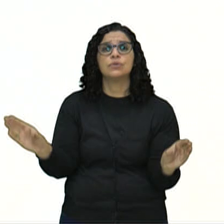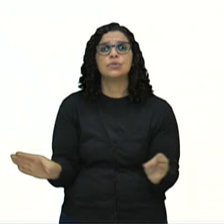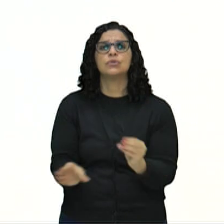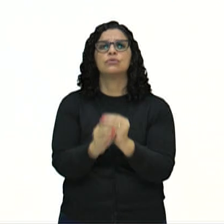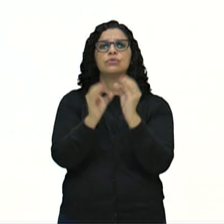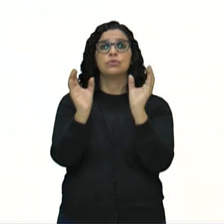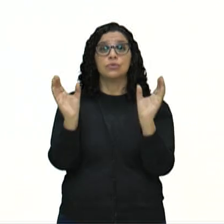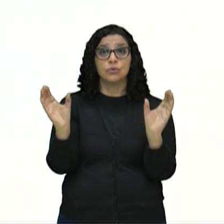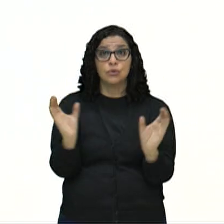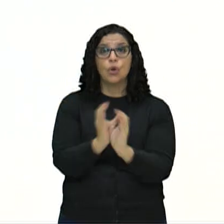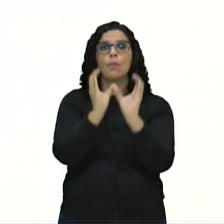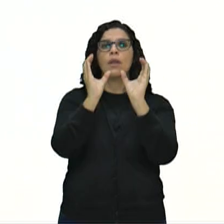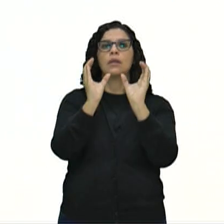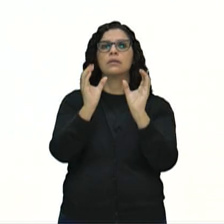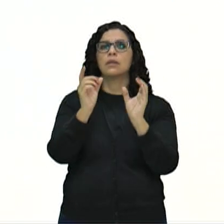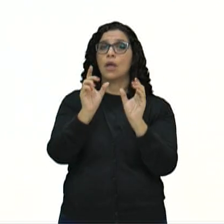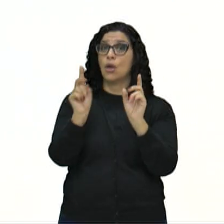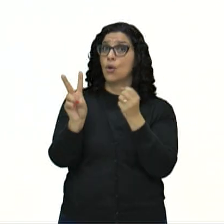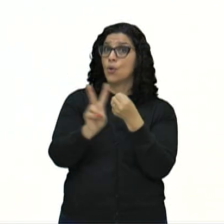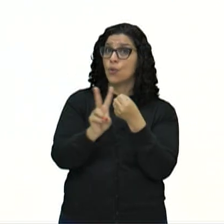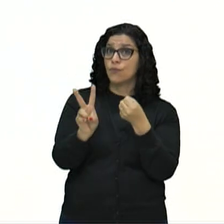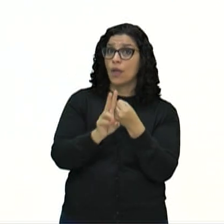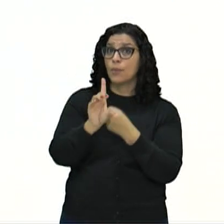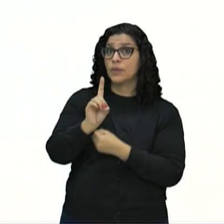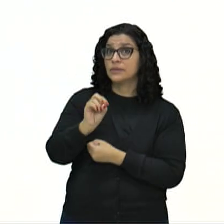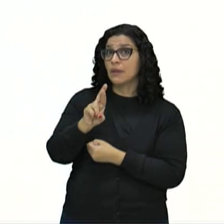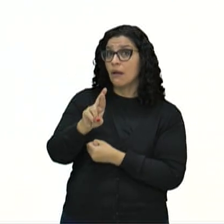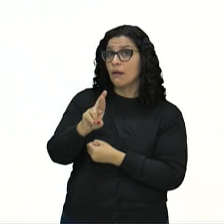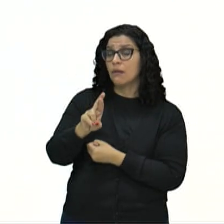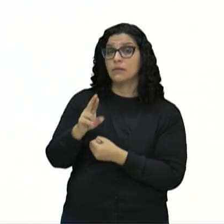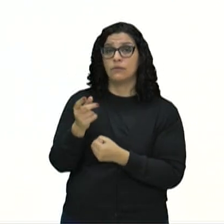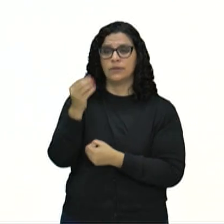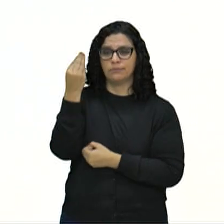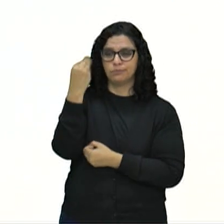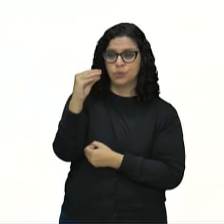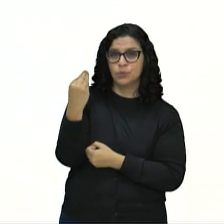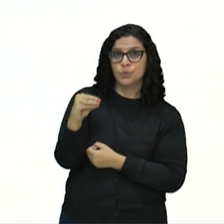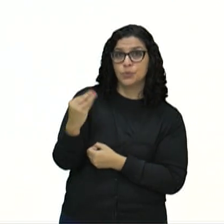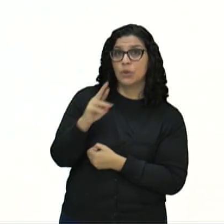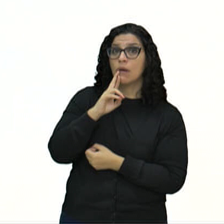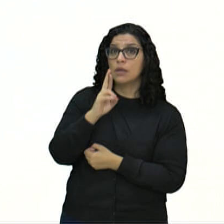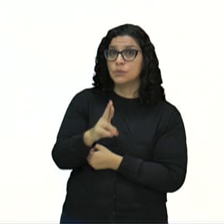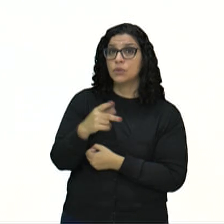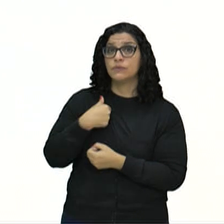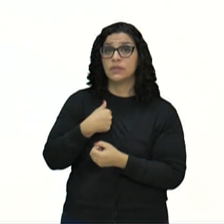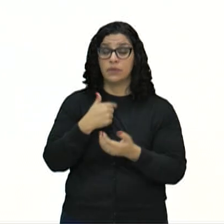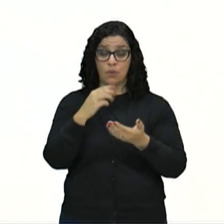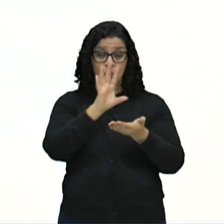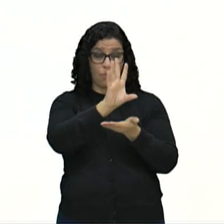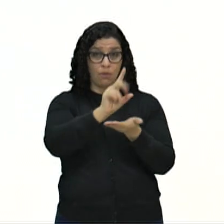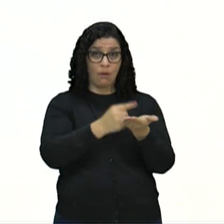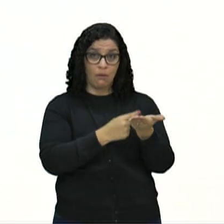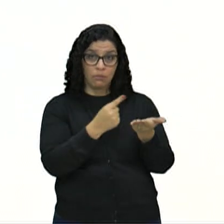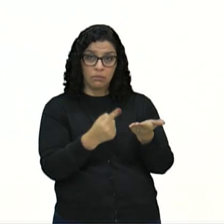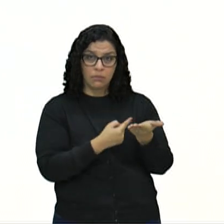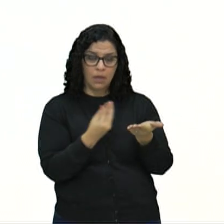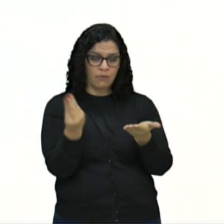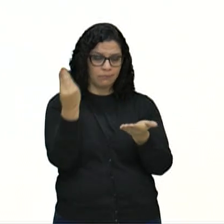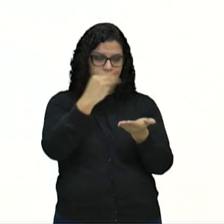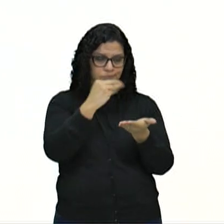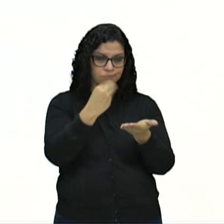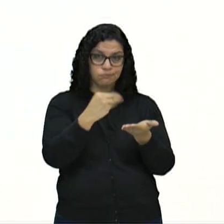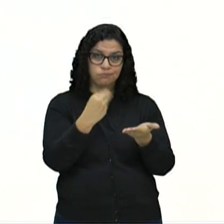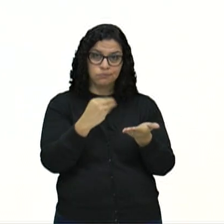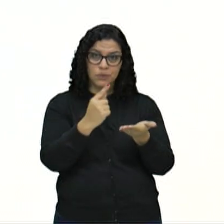o verbo dar, ok? Então, você vai pegar o seu caderno e vai